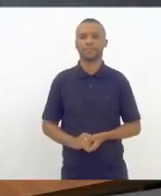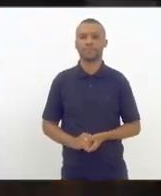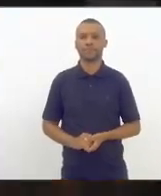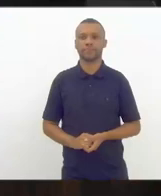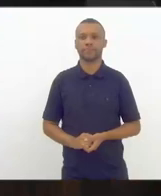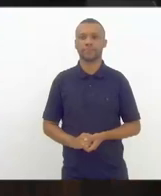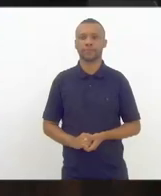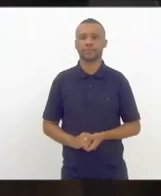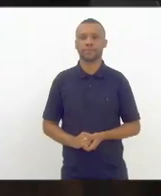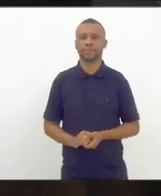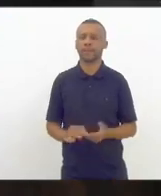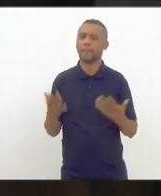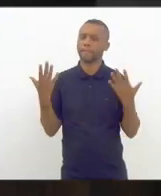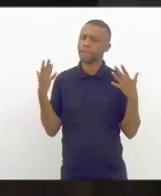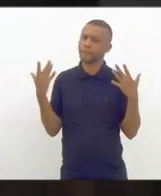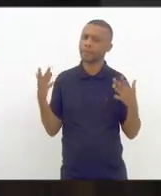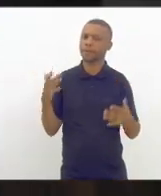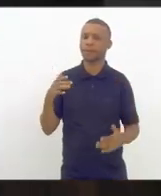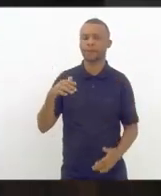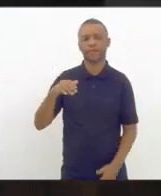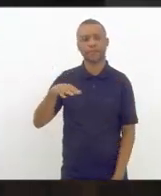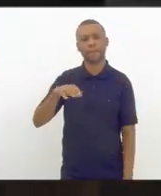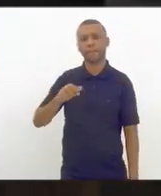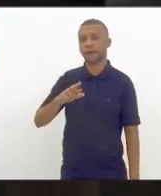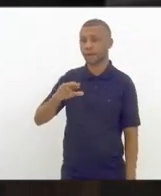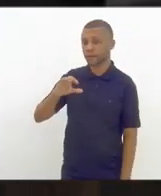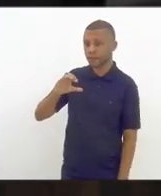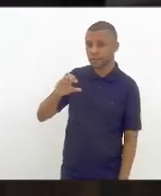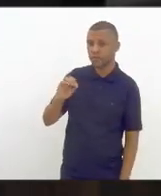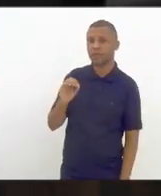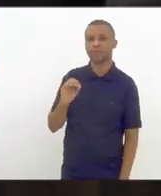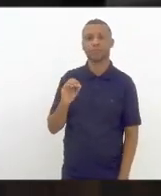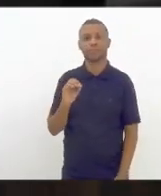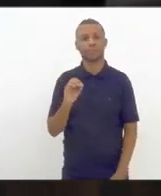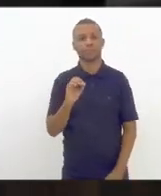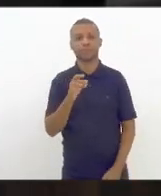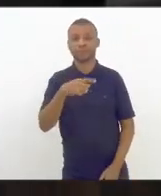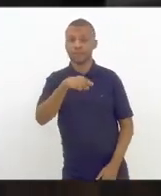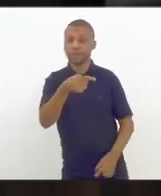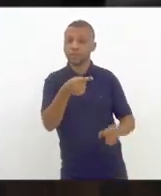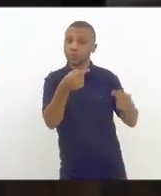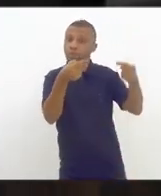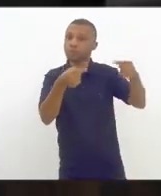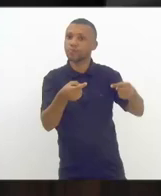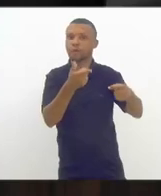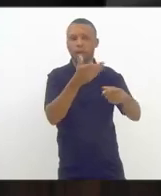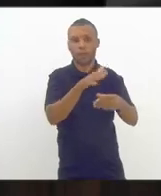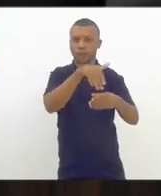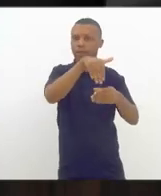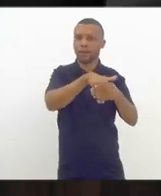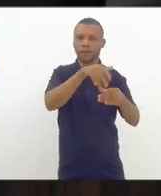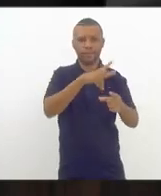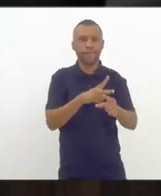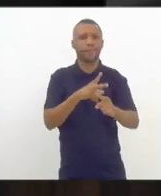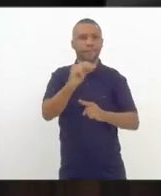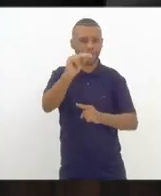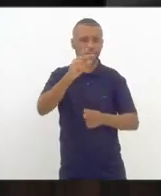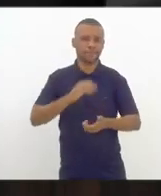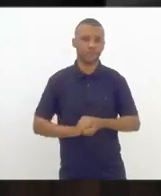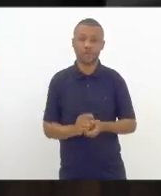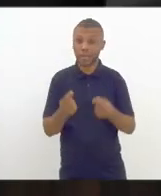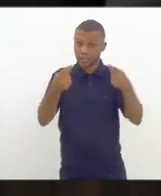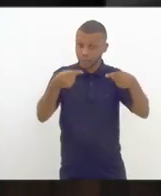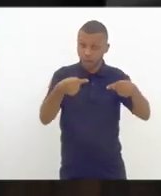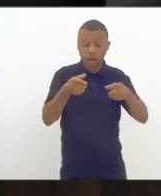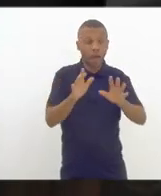Parabéns, Márcio, parabéns. Quem disputou a eleição, eleição é assim, ganha